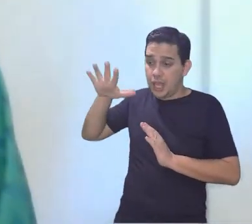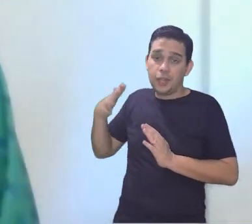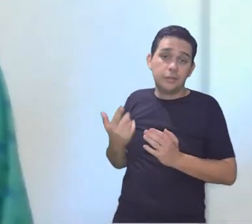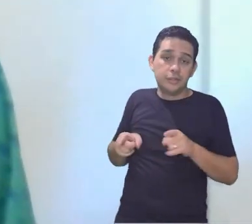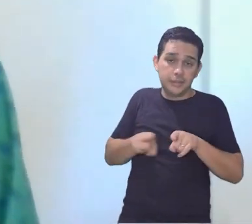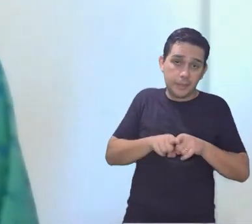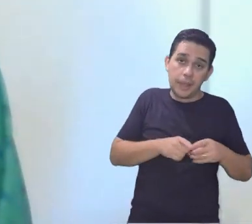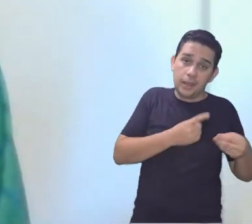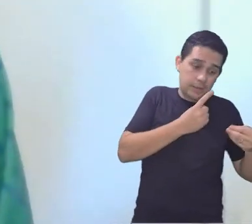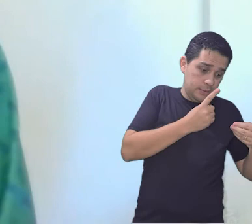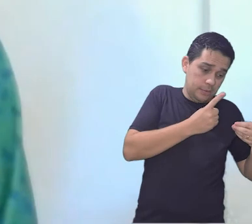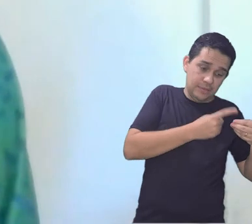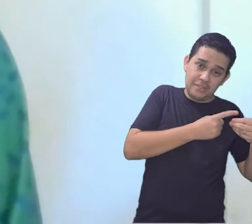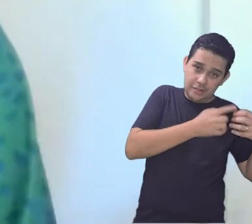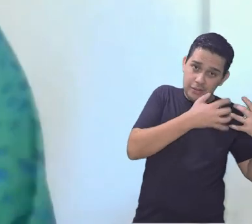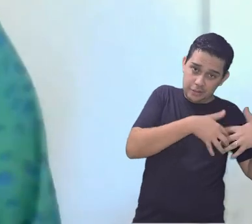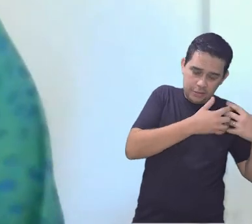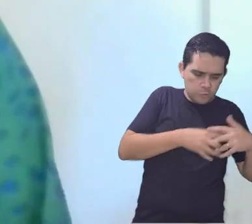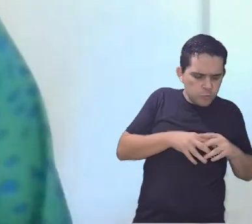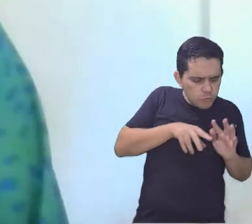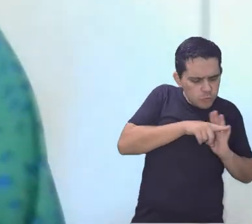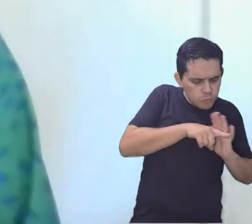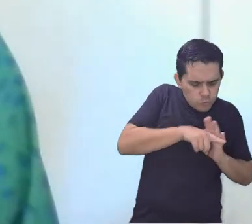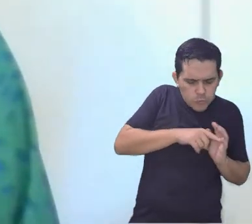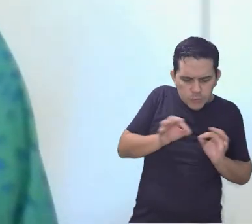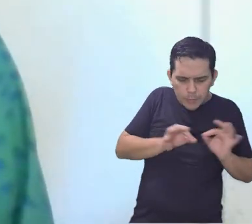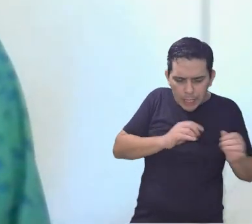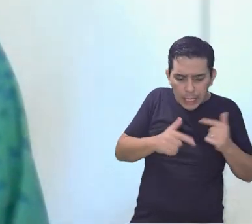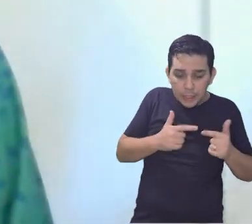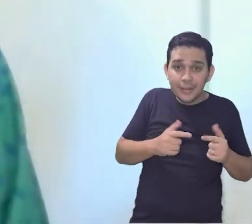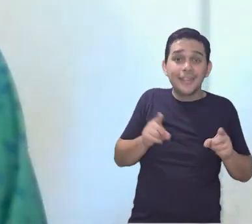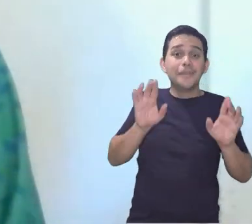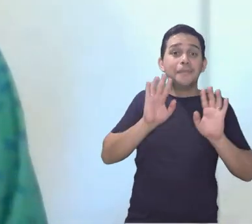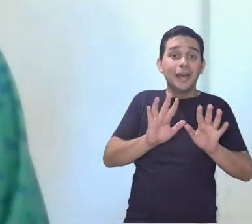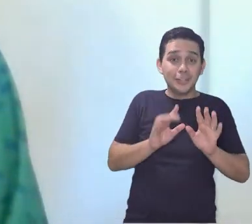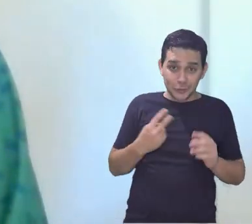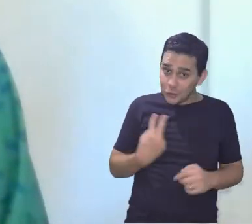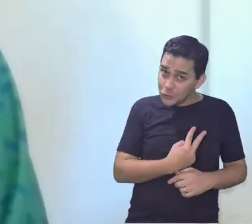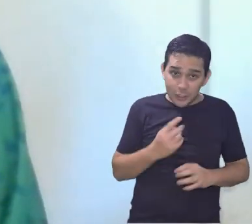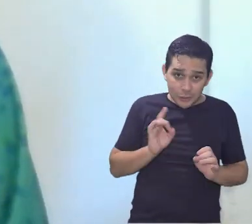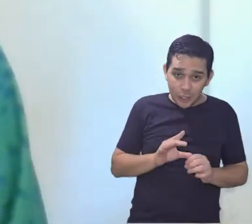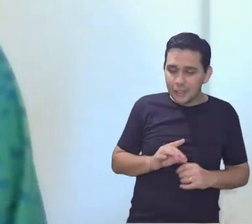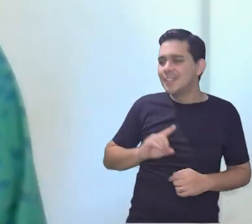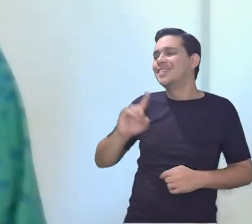com a participação da sociedade civil. A gente